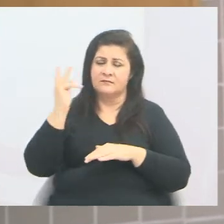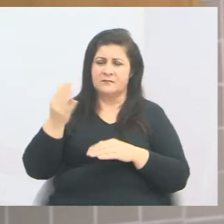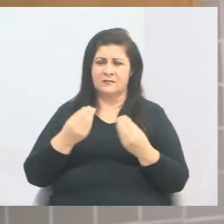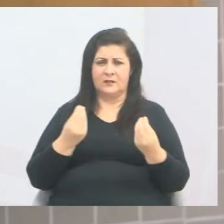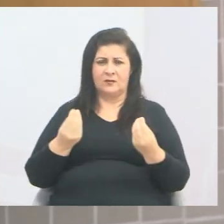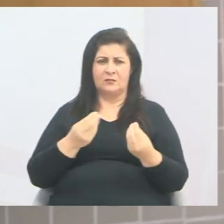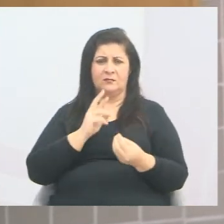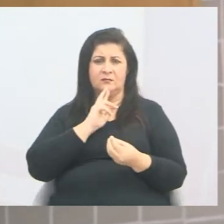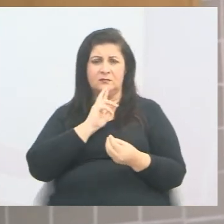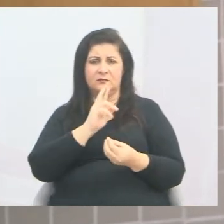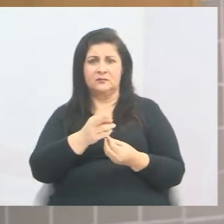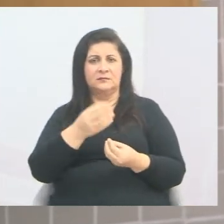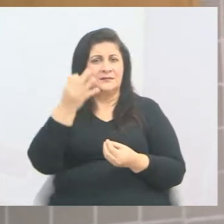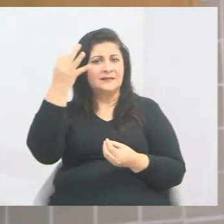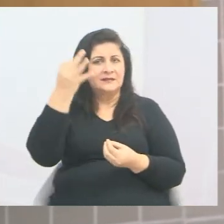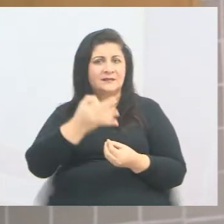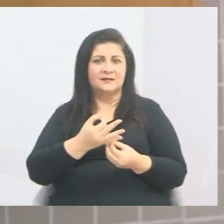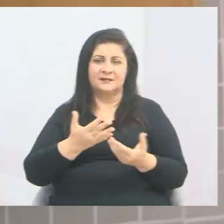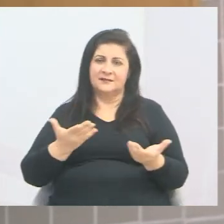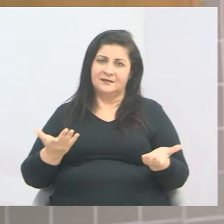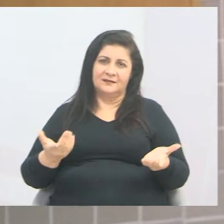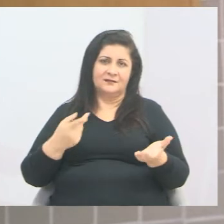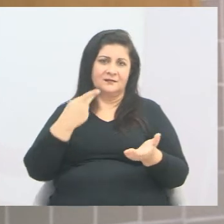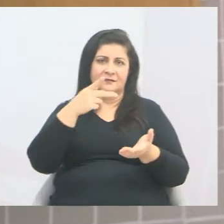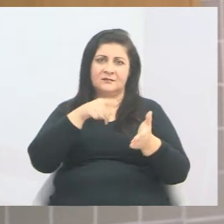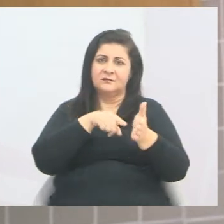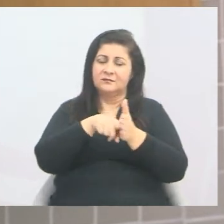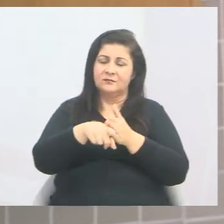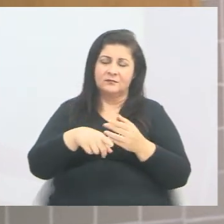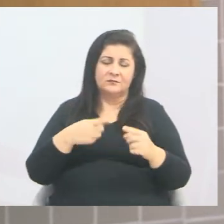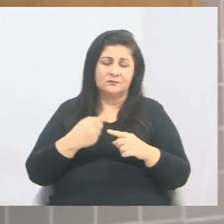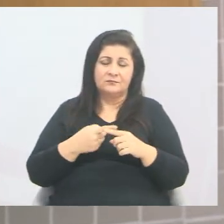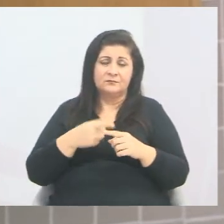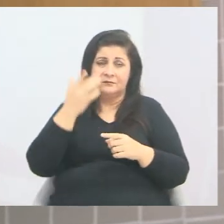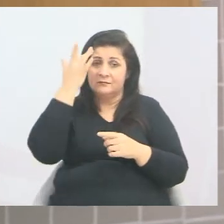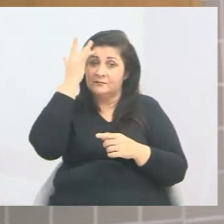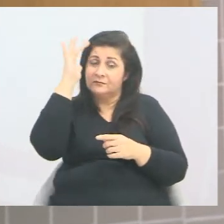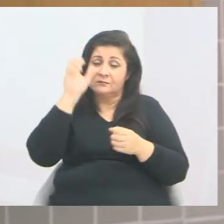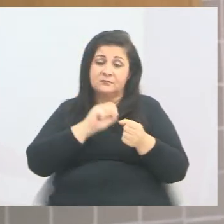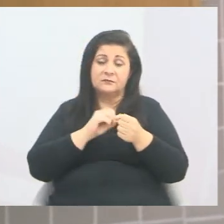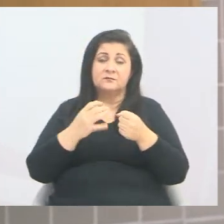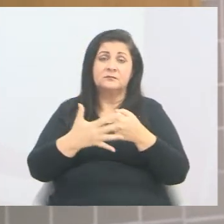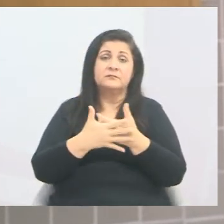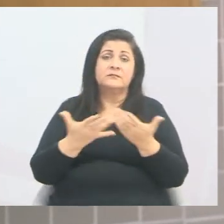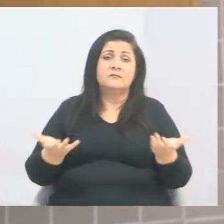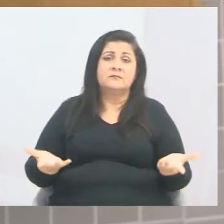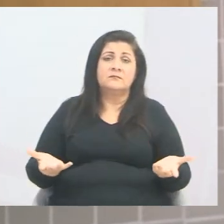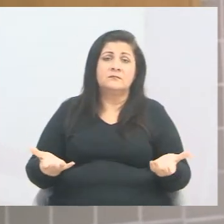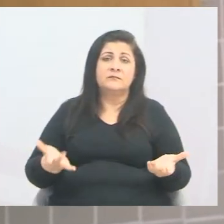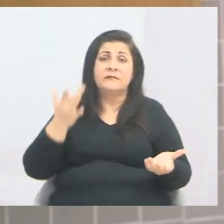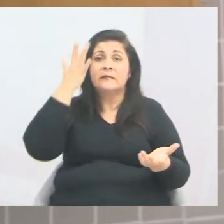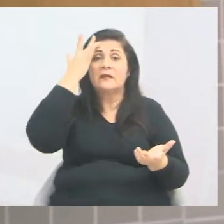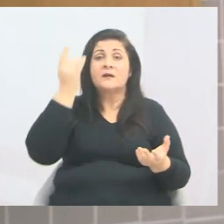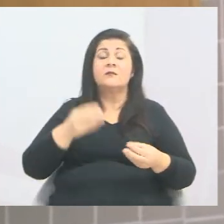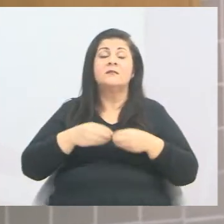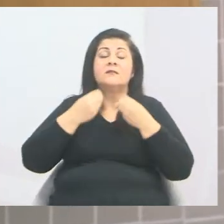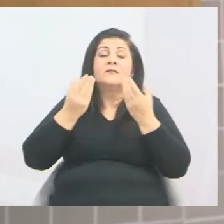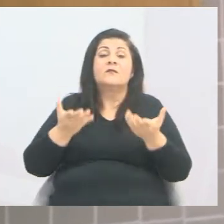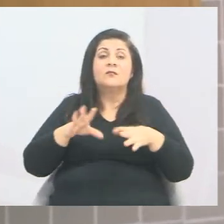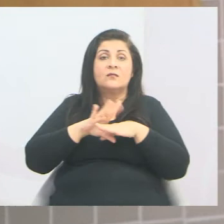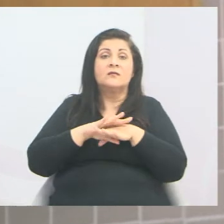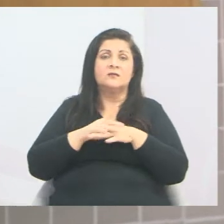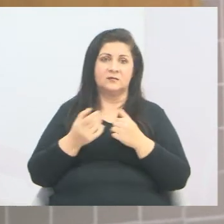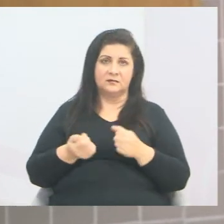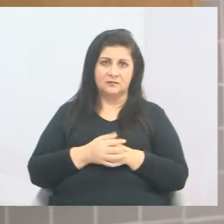uma resposta definitiva na sua pergunta, devido a gente não ter a percepção da manhã, né, da doença. O